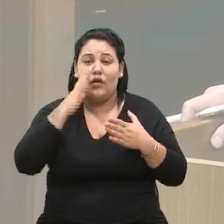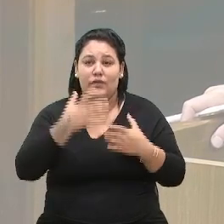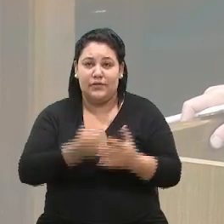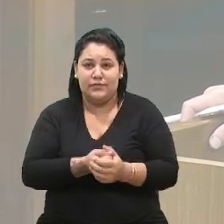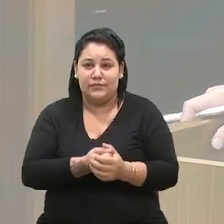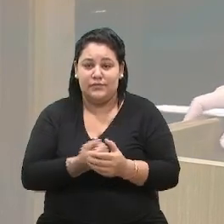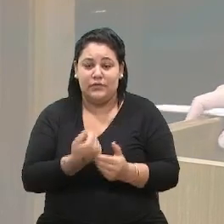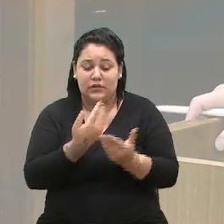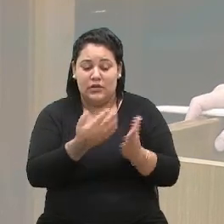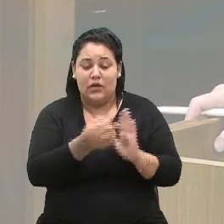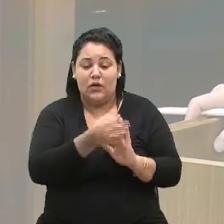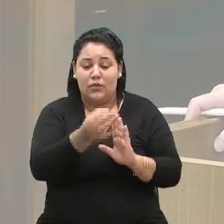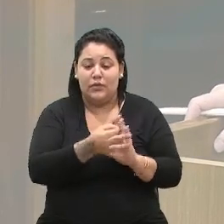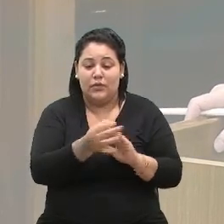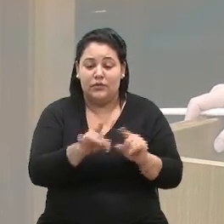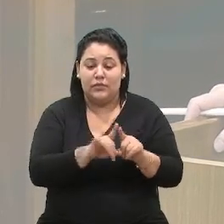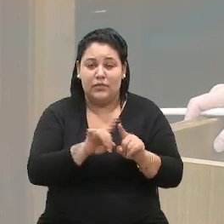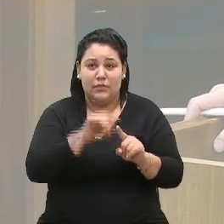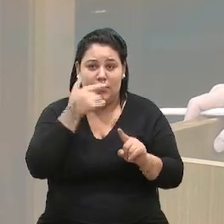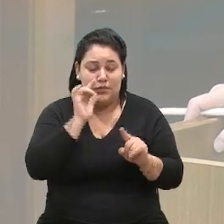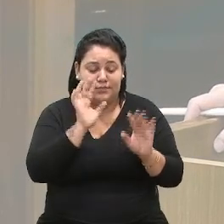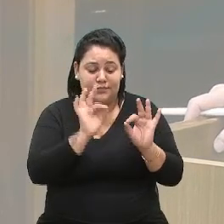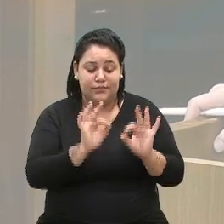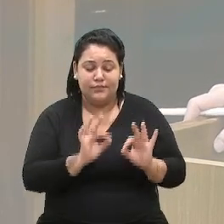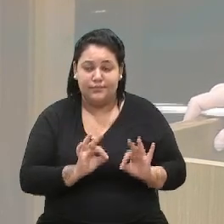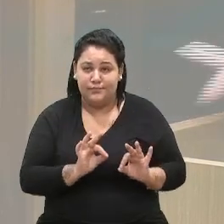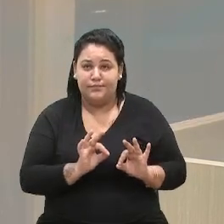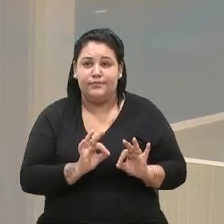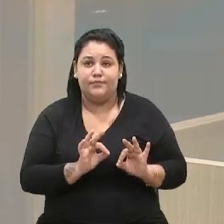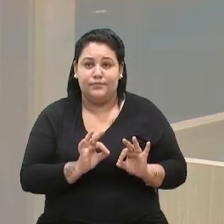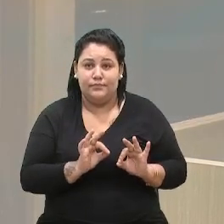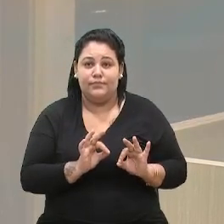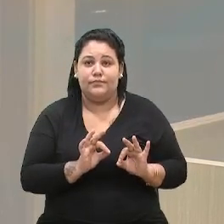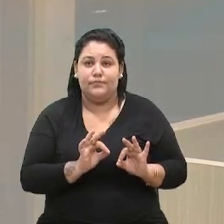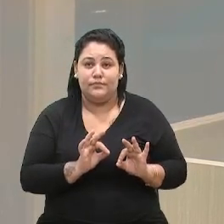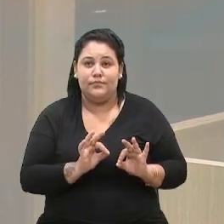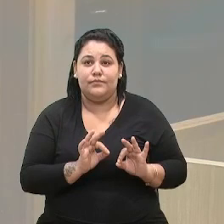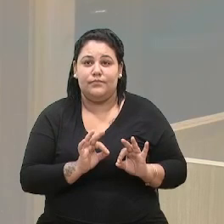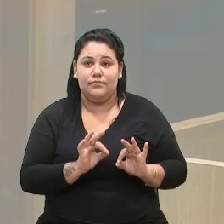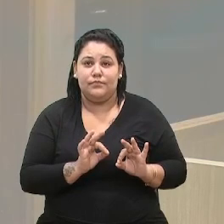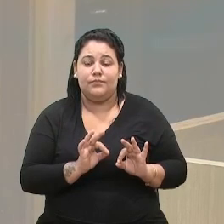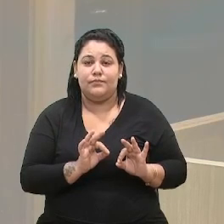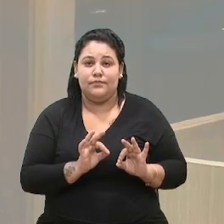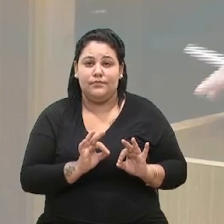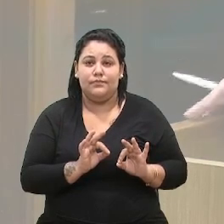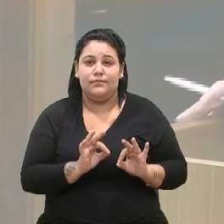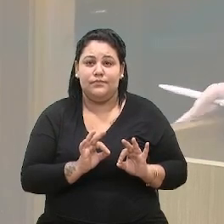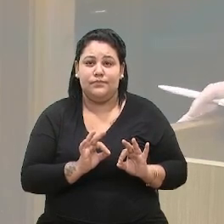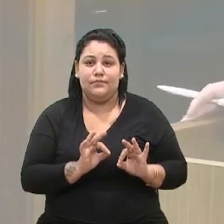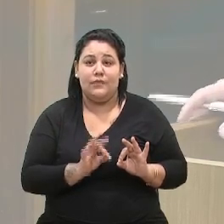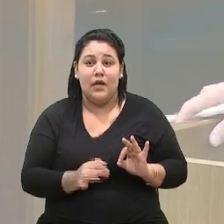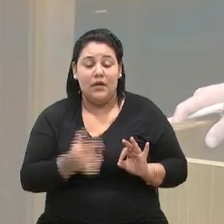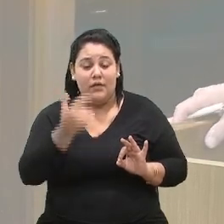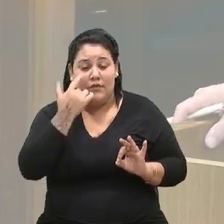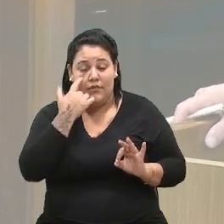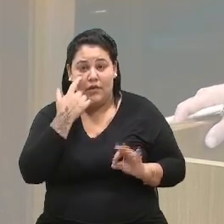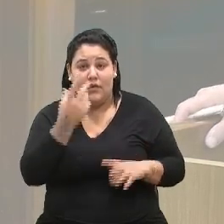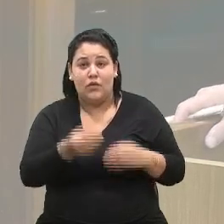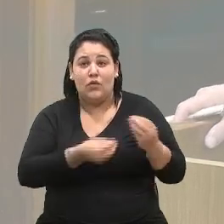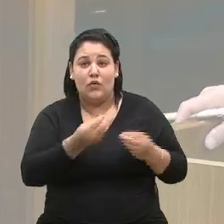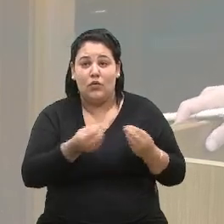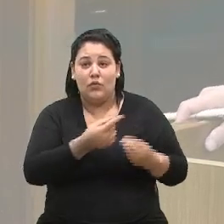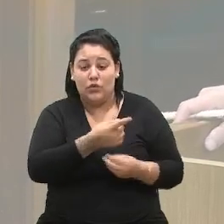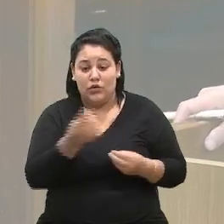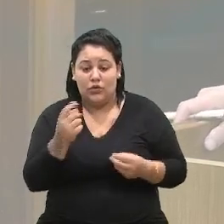sugestões para poder aprimorar a máquina pública, colaborando como que nós de fato podemos